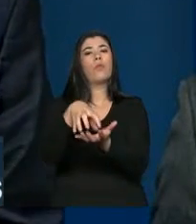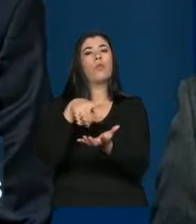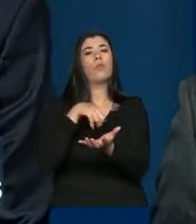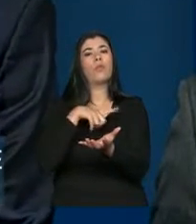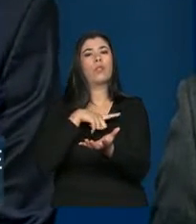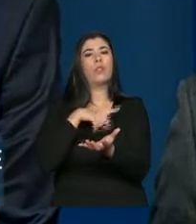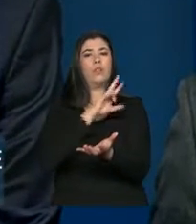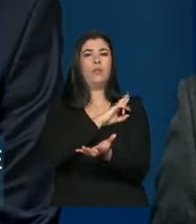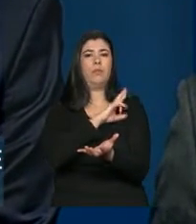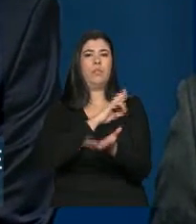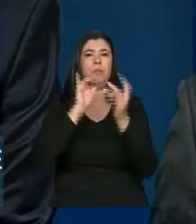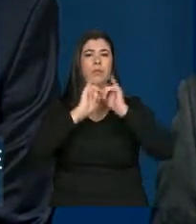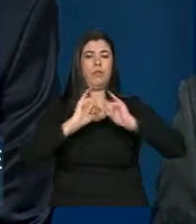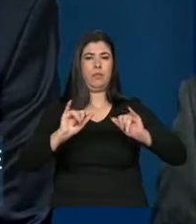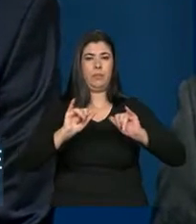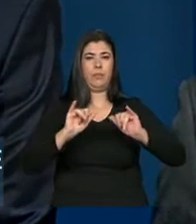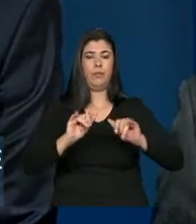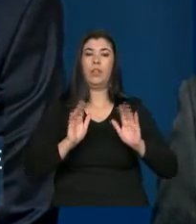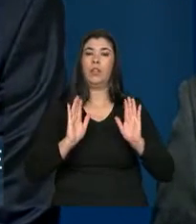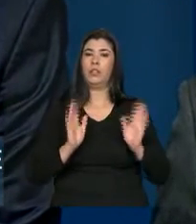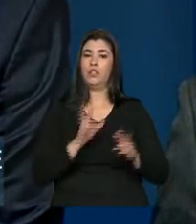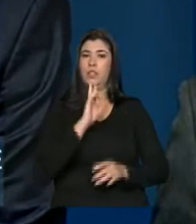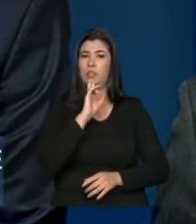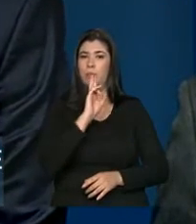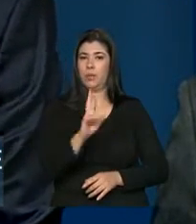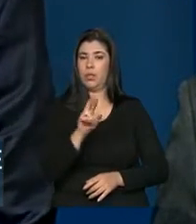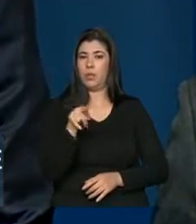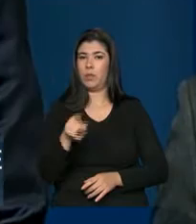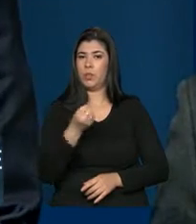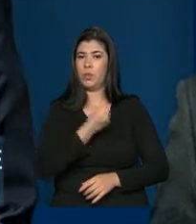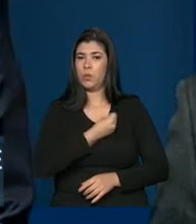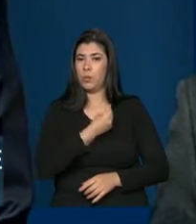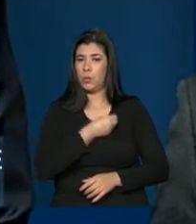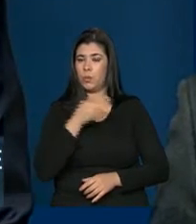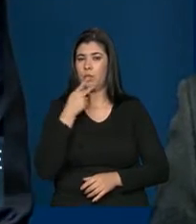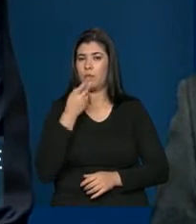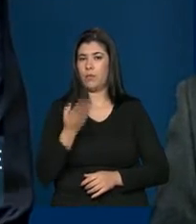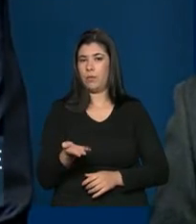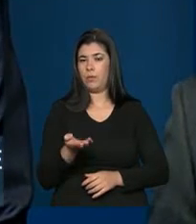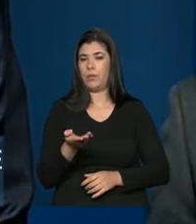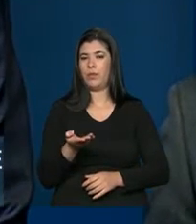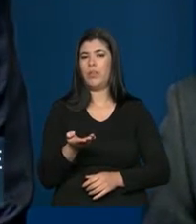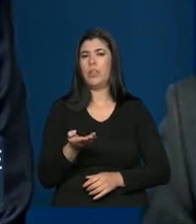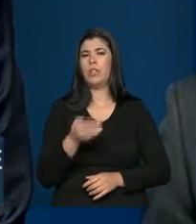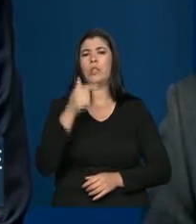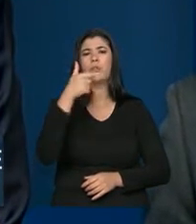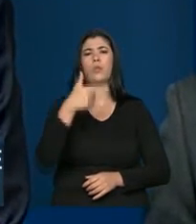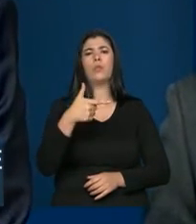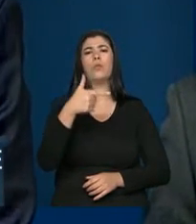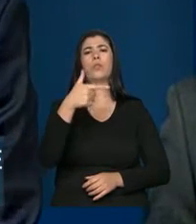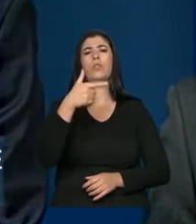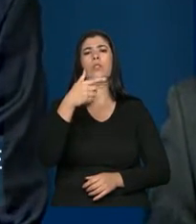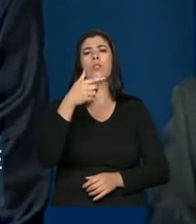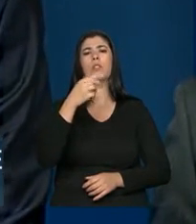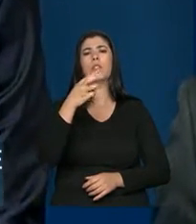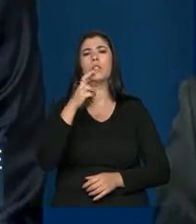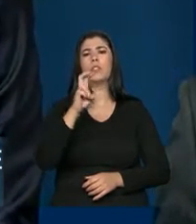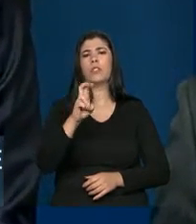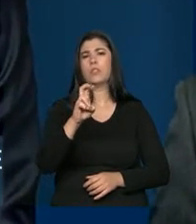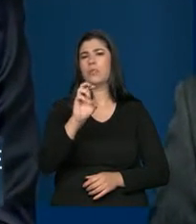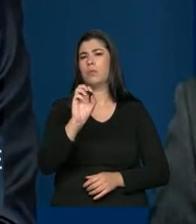informação. Respondendo à tua pergunta, o número que você mencionou é de